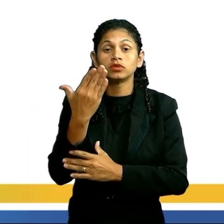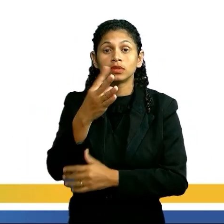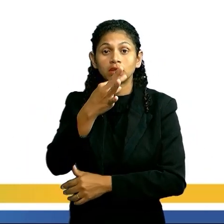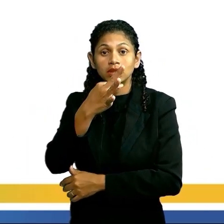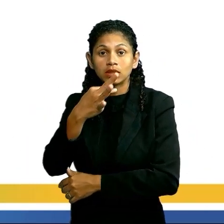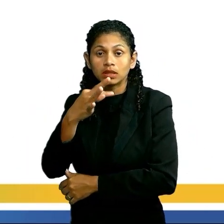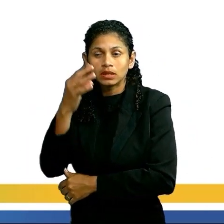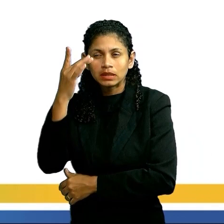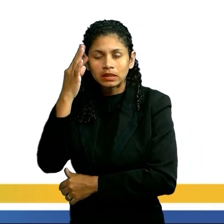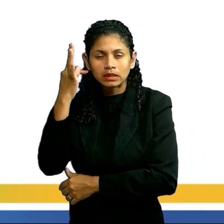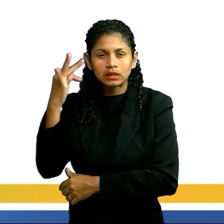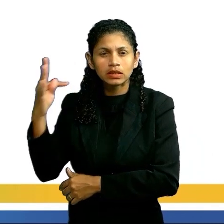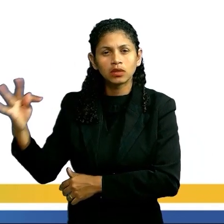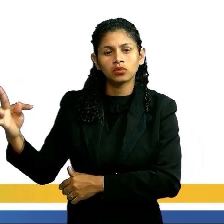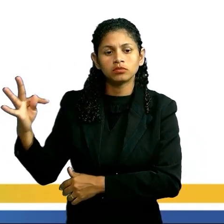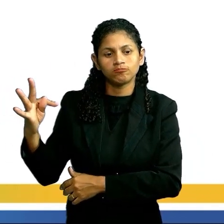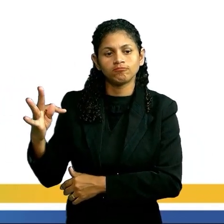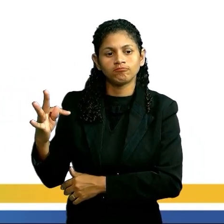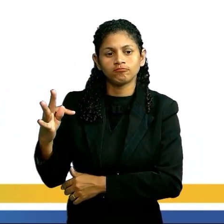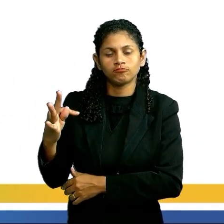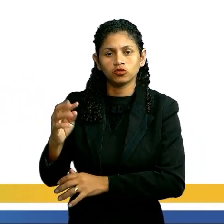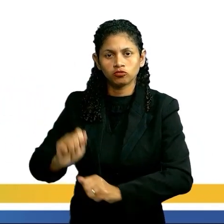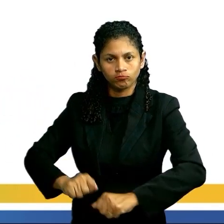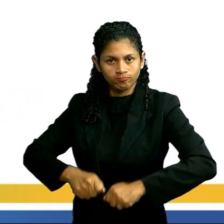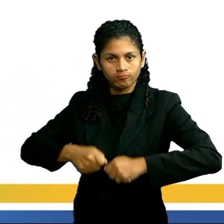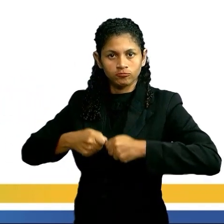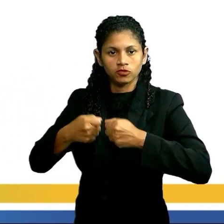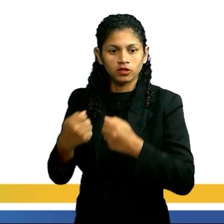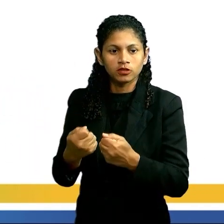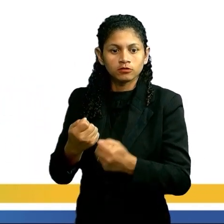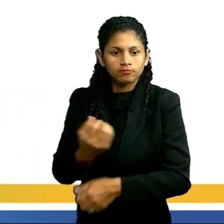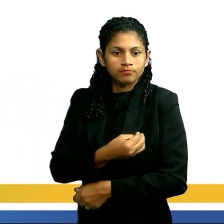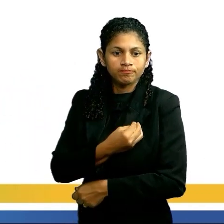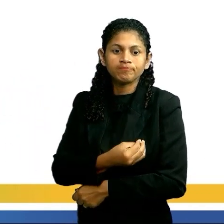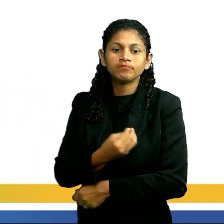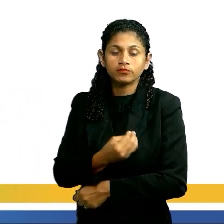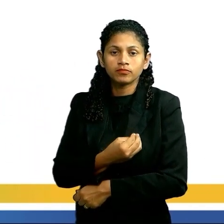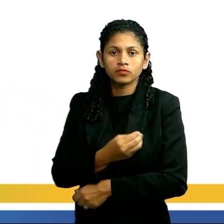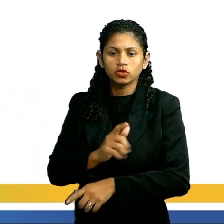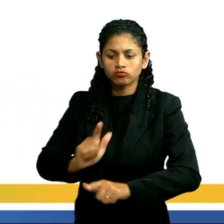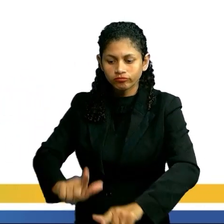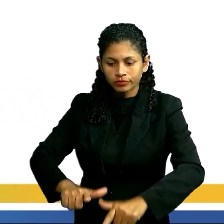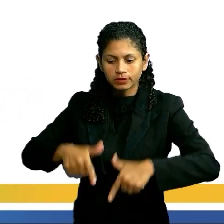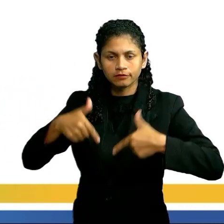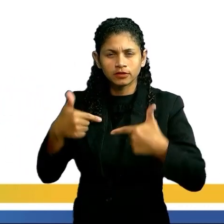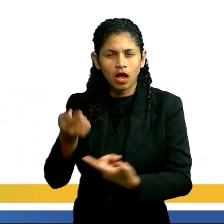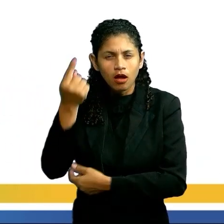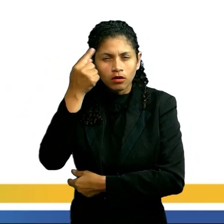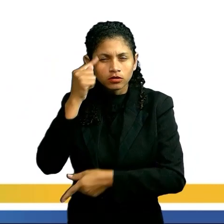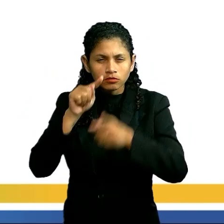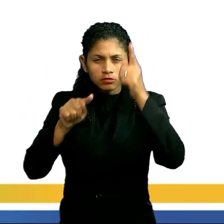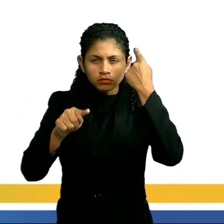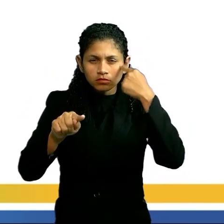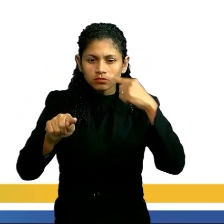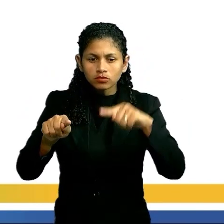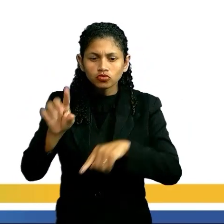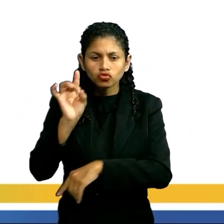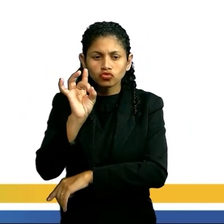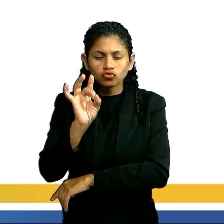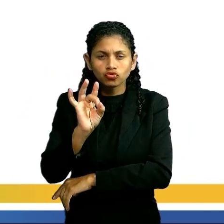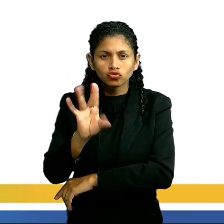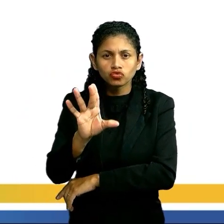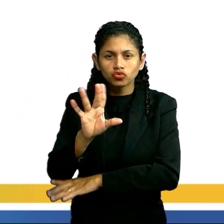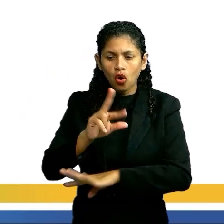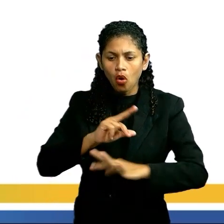também conhecida como vitalismo, que defendia a ideia de que apenas os seres vivos são capazes de produzir compostos